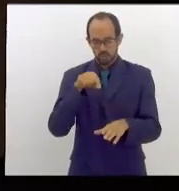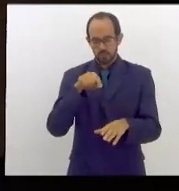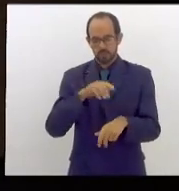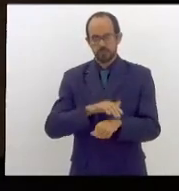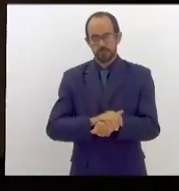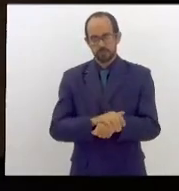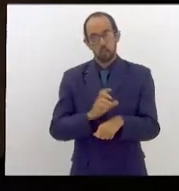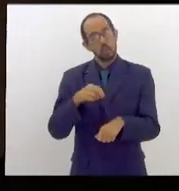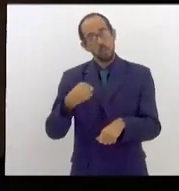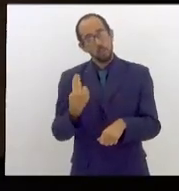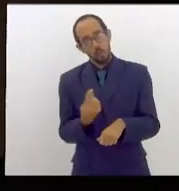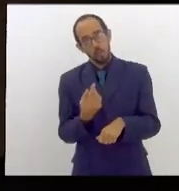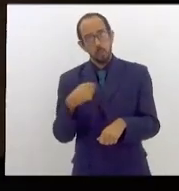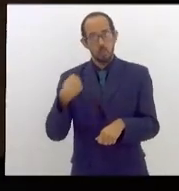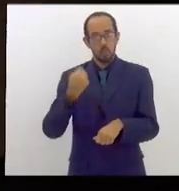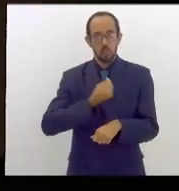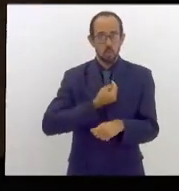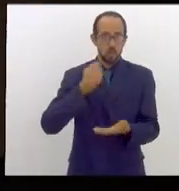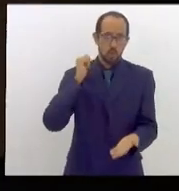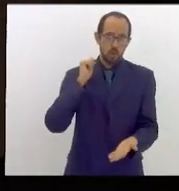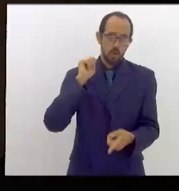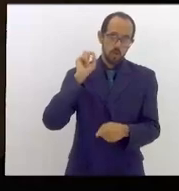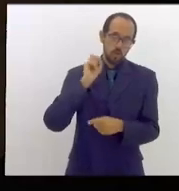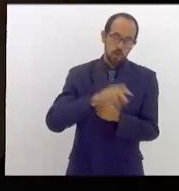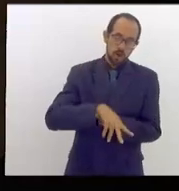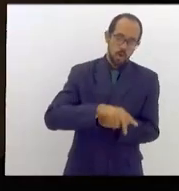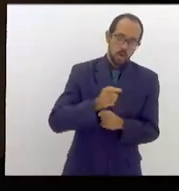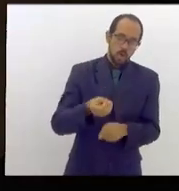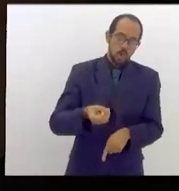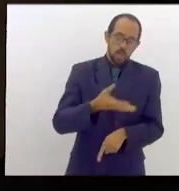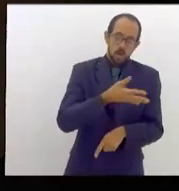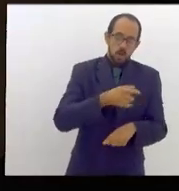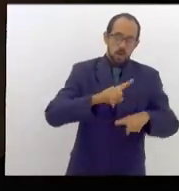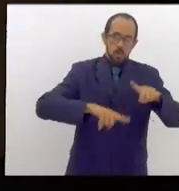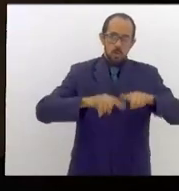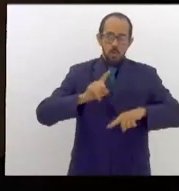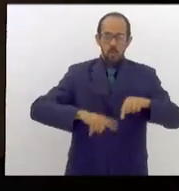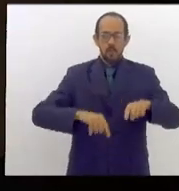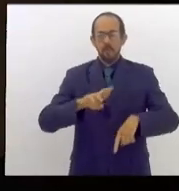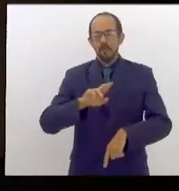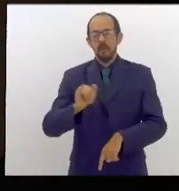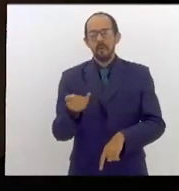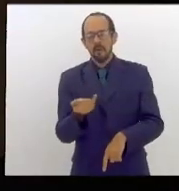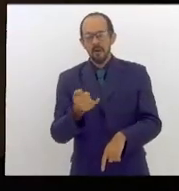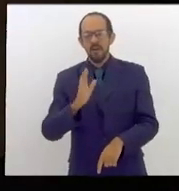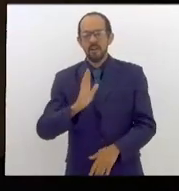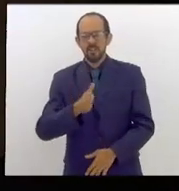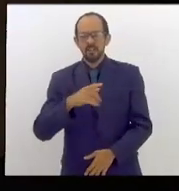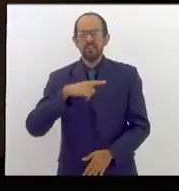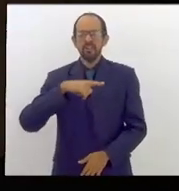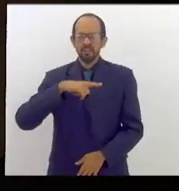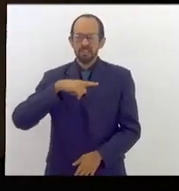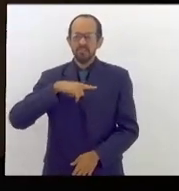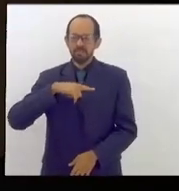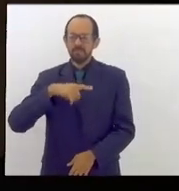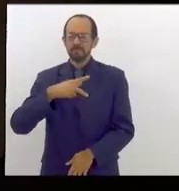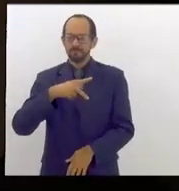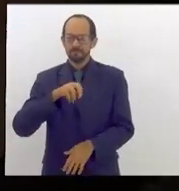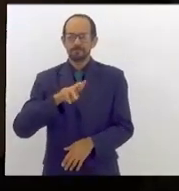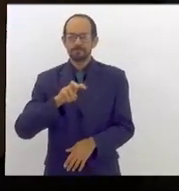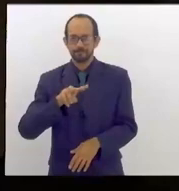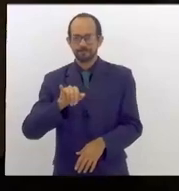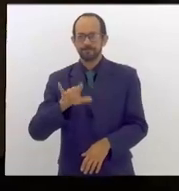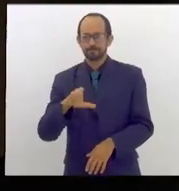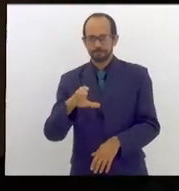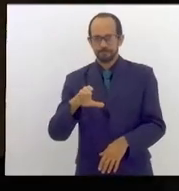nós contratamos um novo produto do rjprev que já tem a sua vida estabelecida institucional com a previc ou